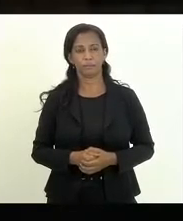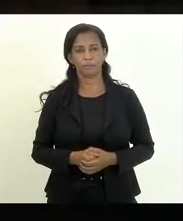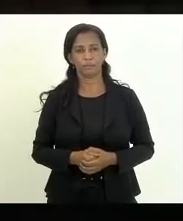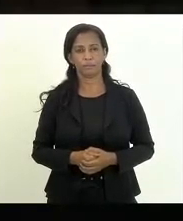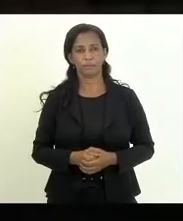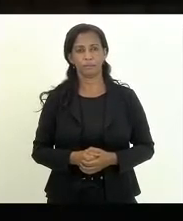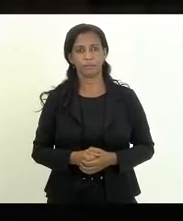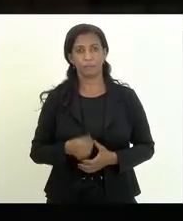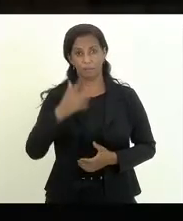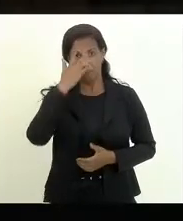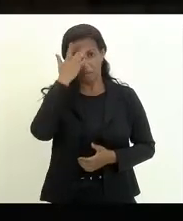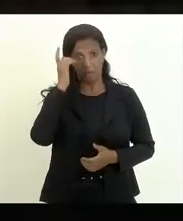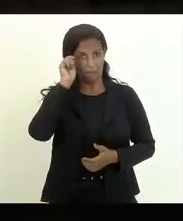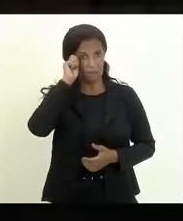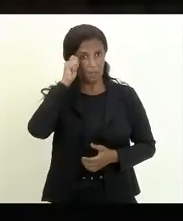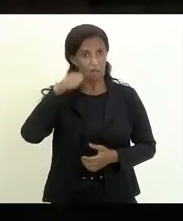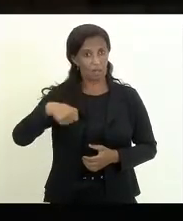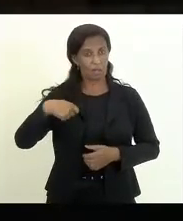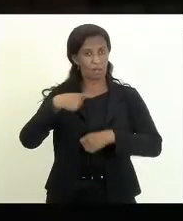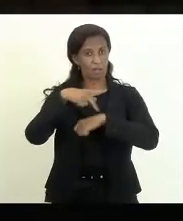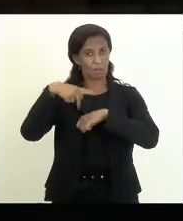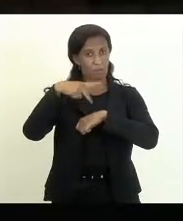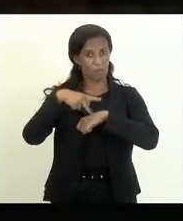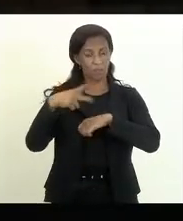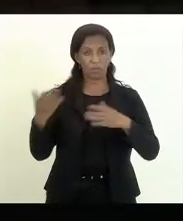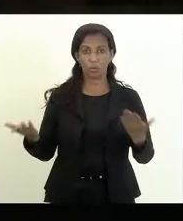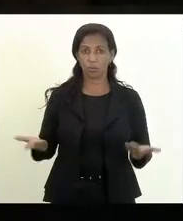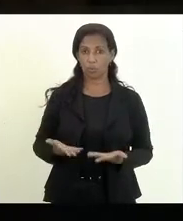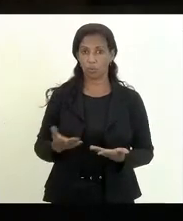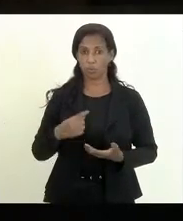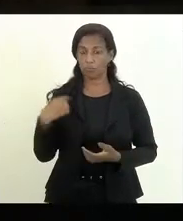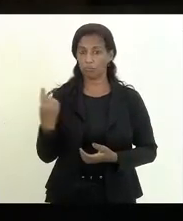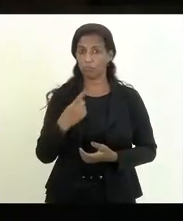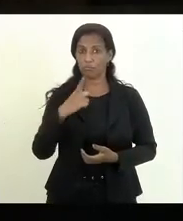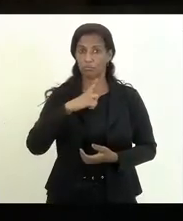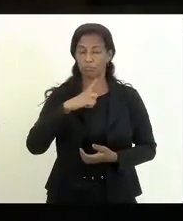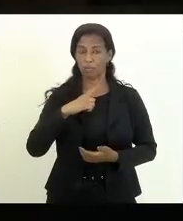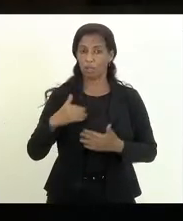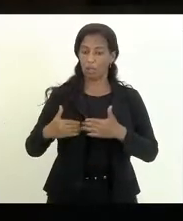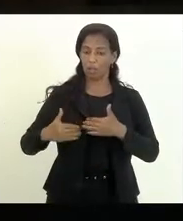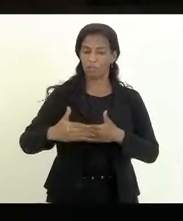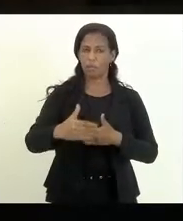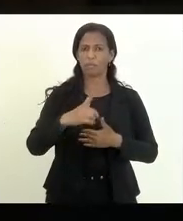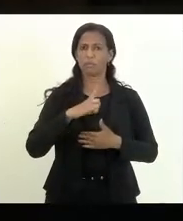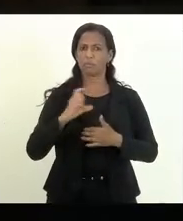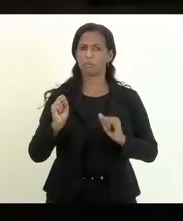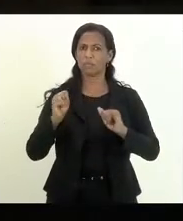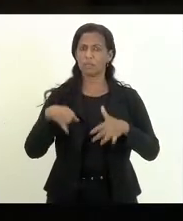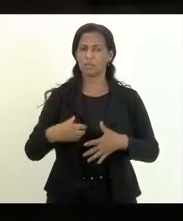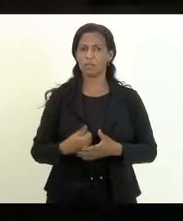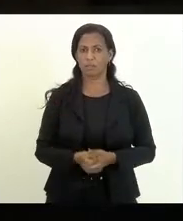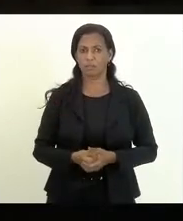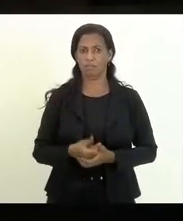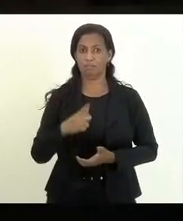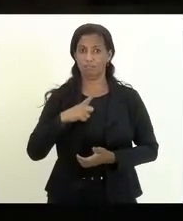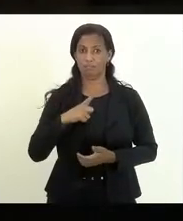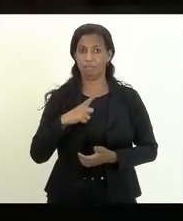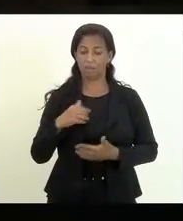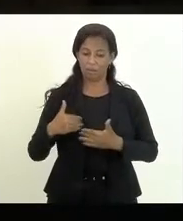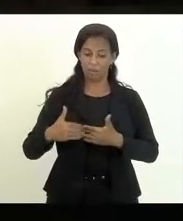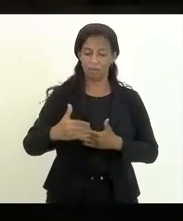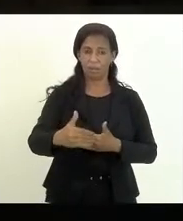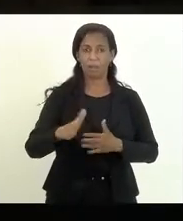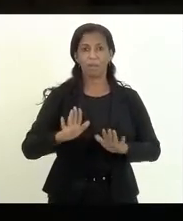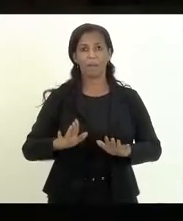as pessoas negras no nosso país, hoje nós temos avanços, temos sim, temos avanços, mas